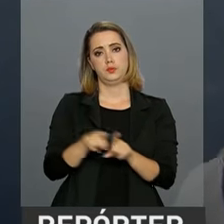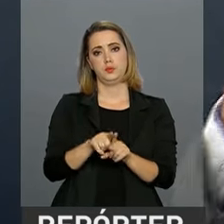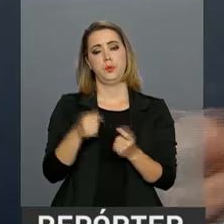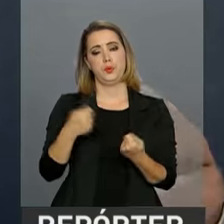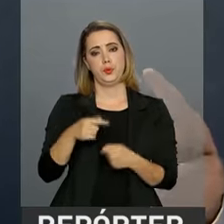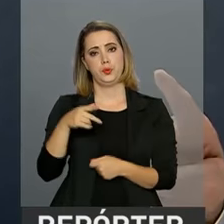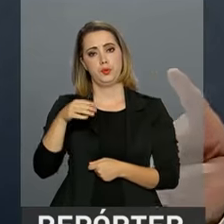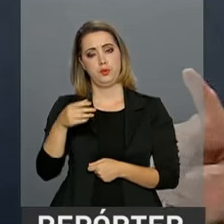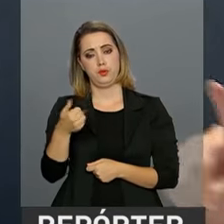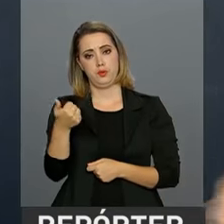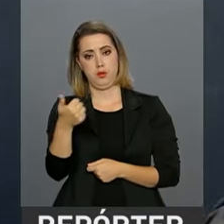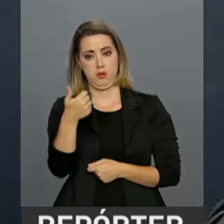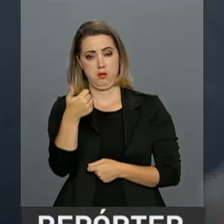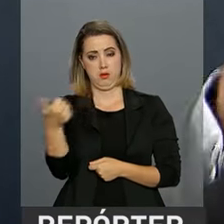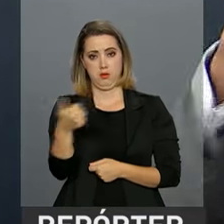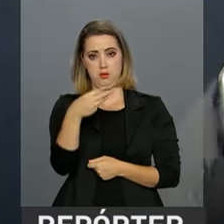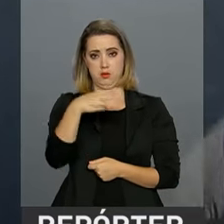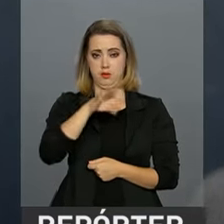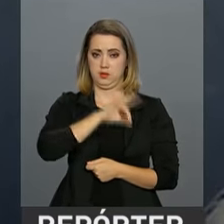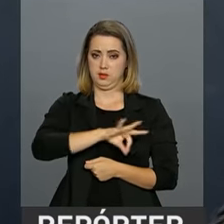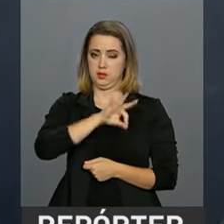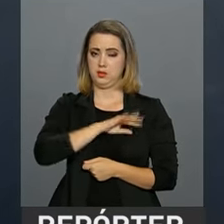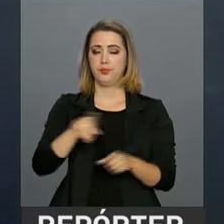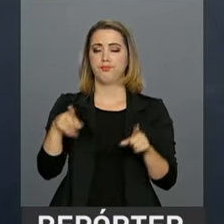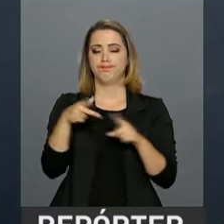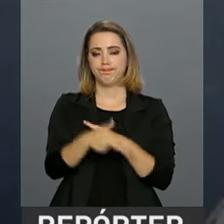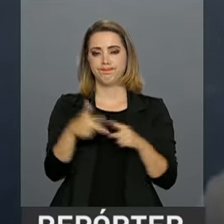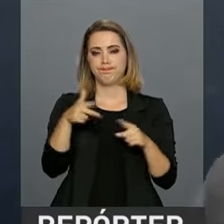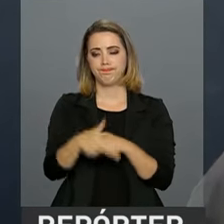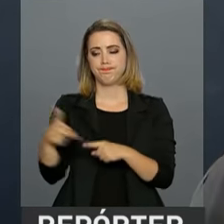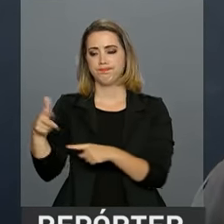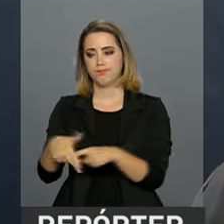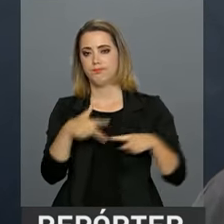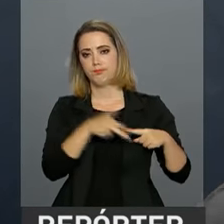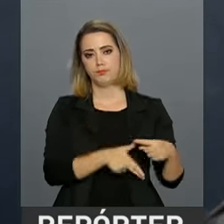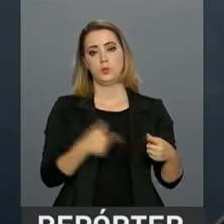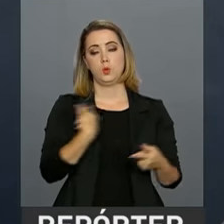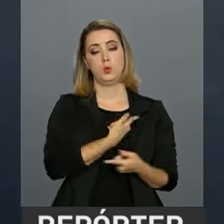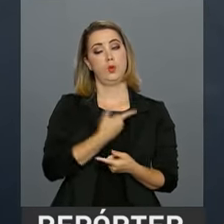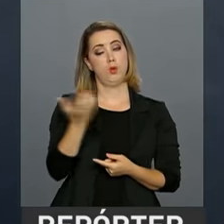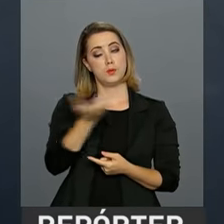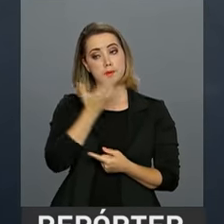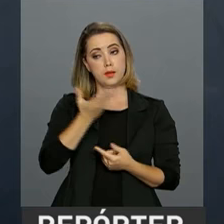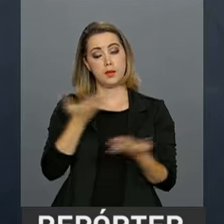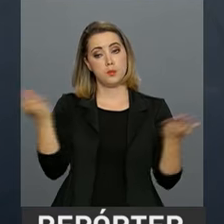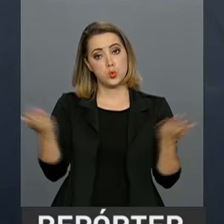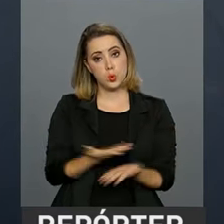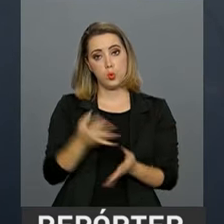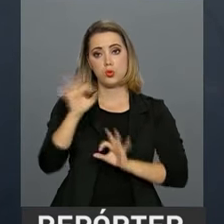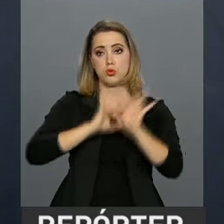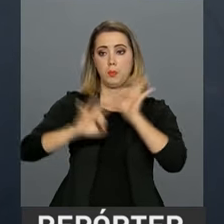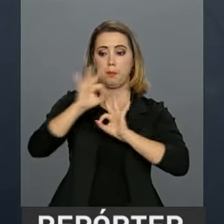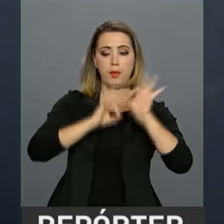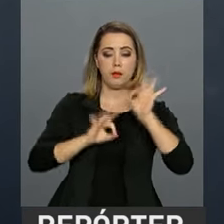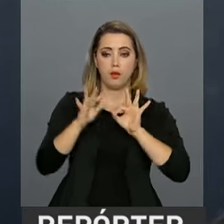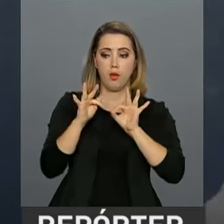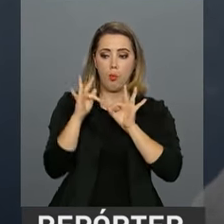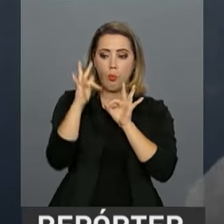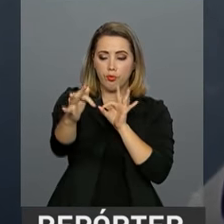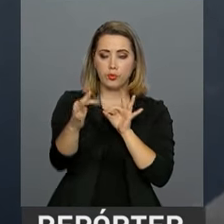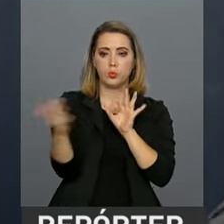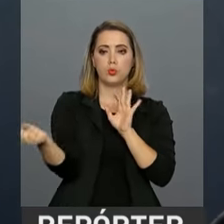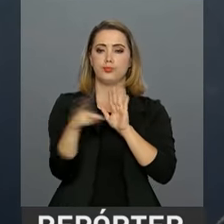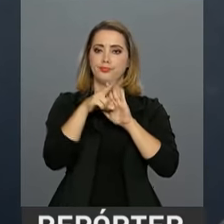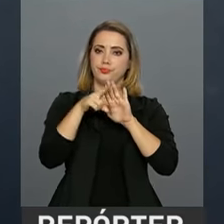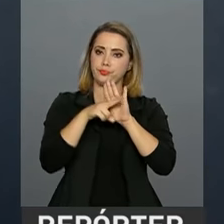funcionários e pensionistas, né? Enfim, fizeram uma série de restrições. Nós queremos preparar o futuro, né, com esta reforma que,